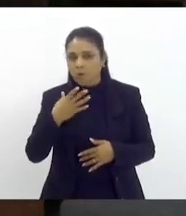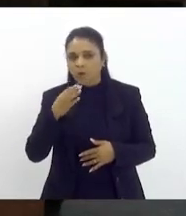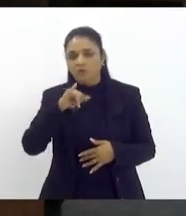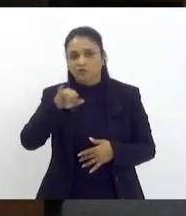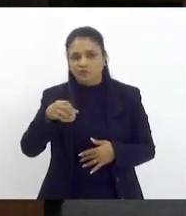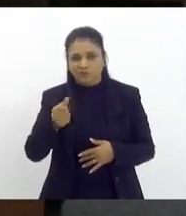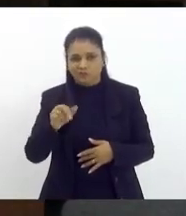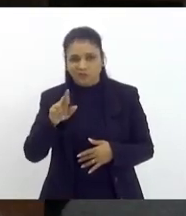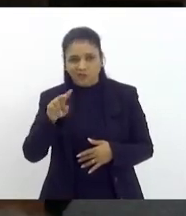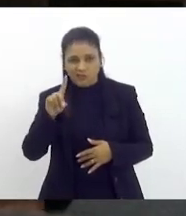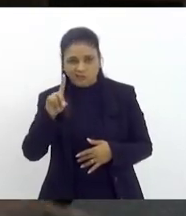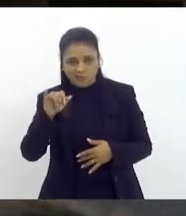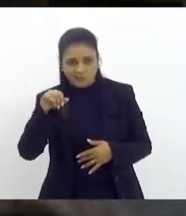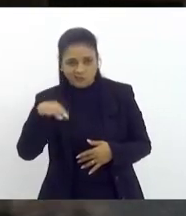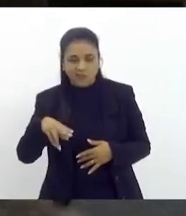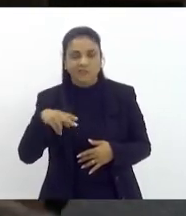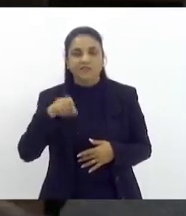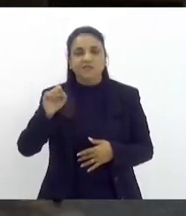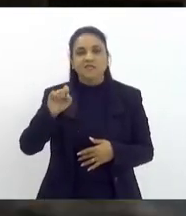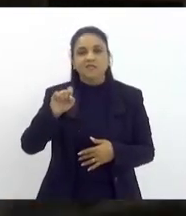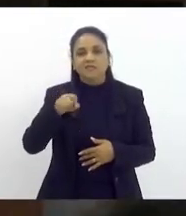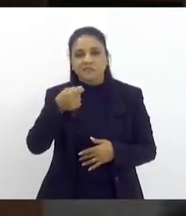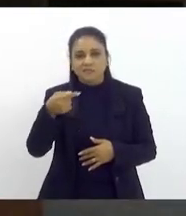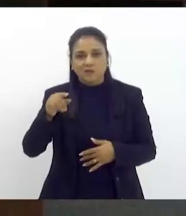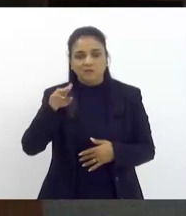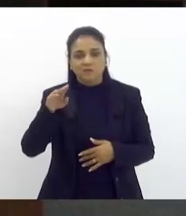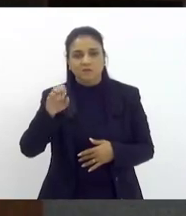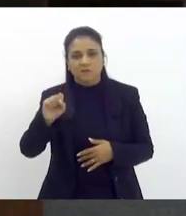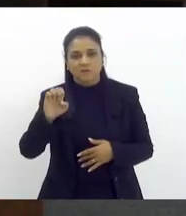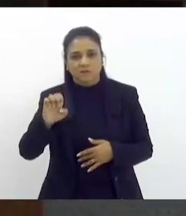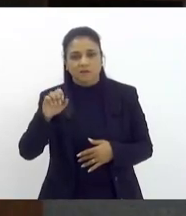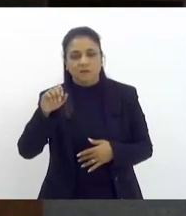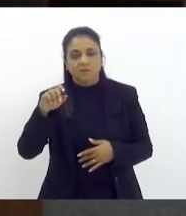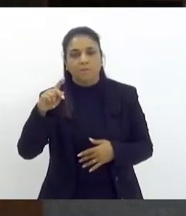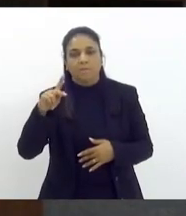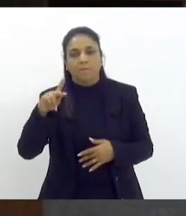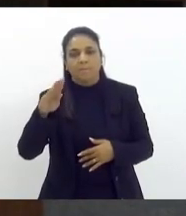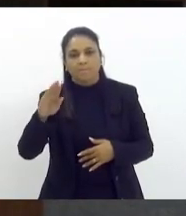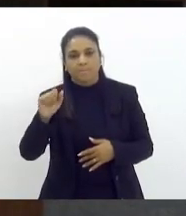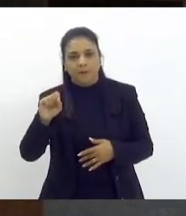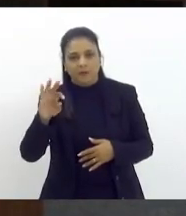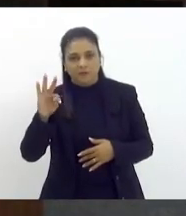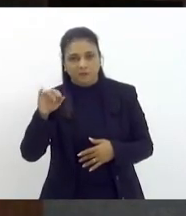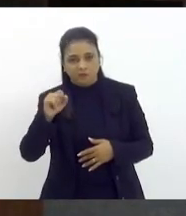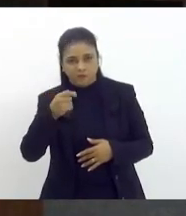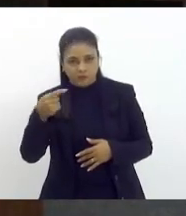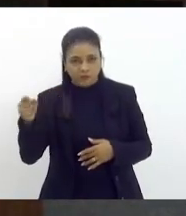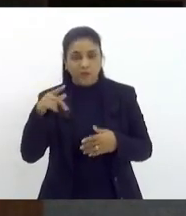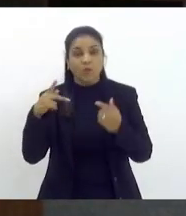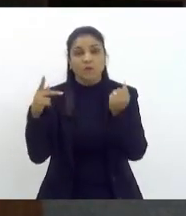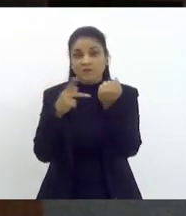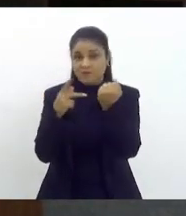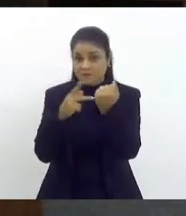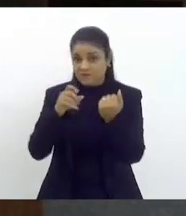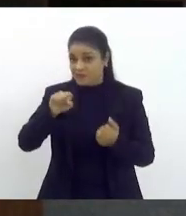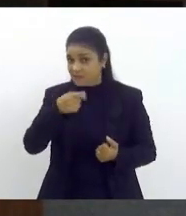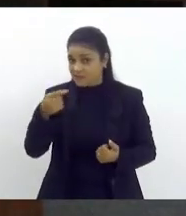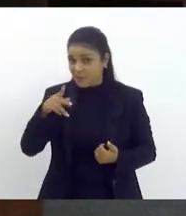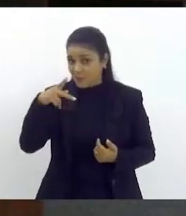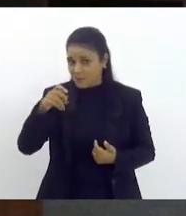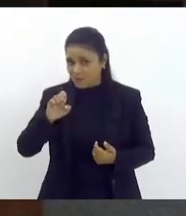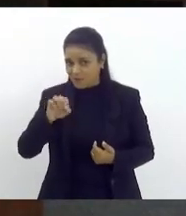São Sebastião do alto Sumidouro São Pedro da Aldeia Conceição de Macabu Carapebus